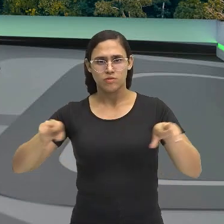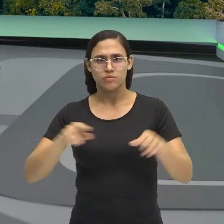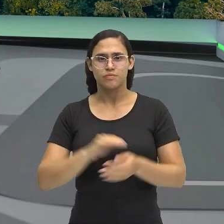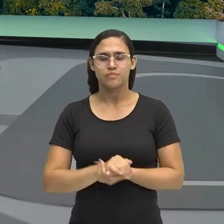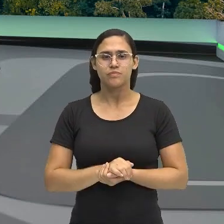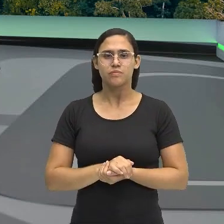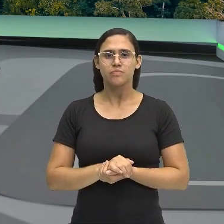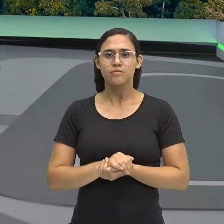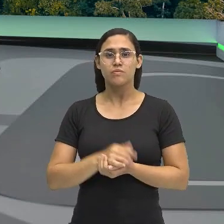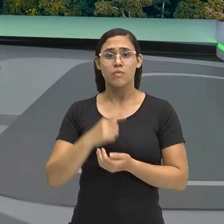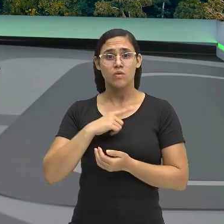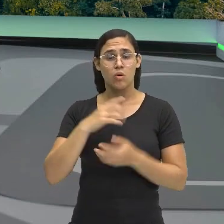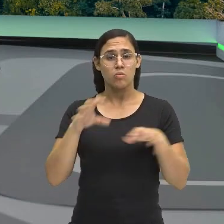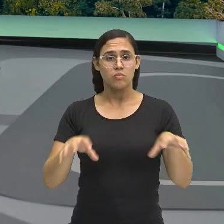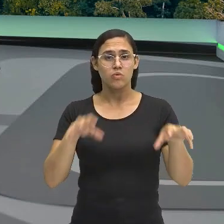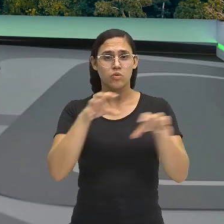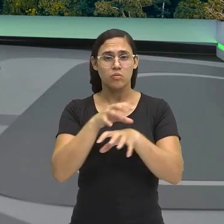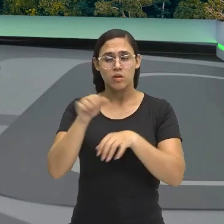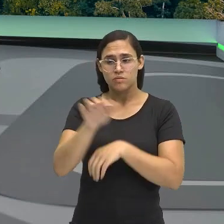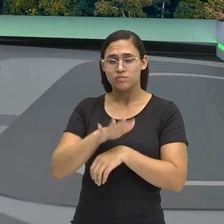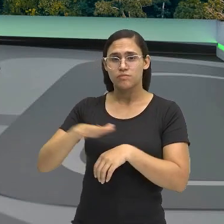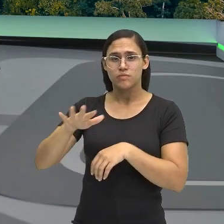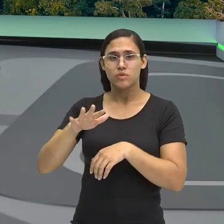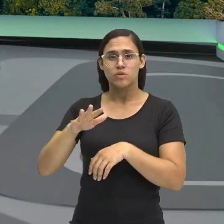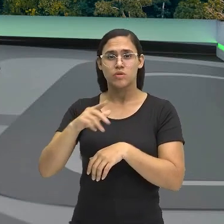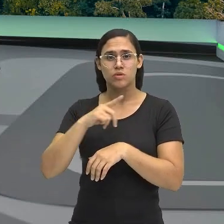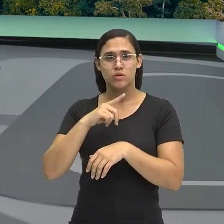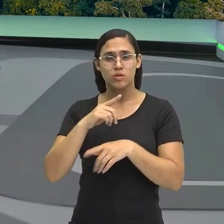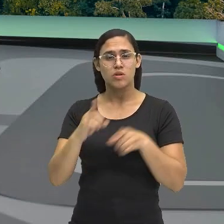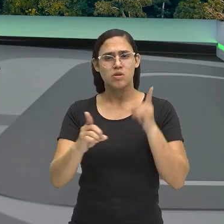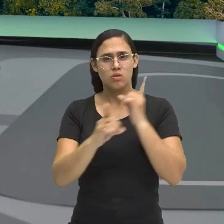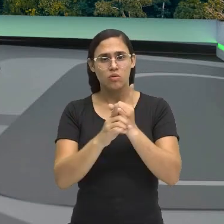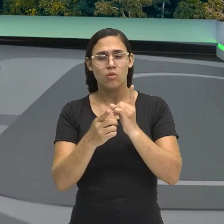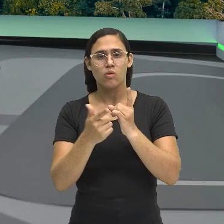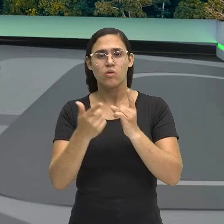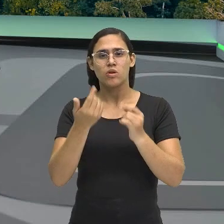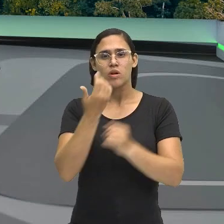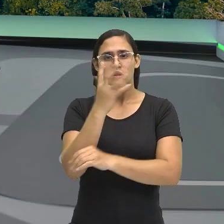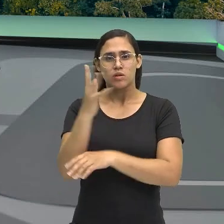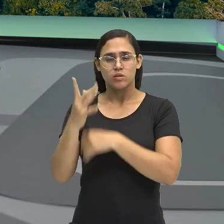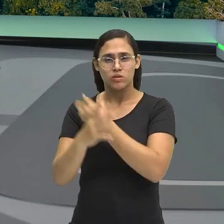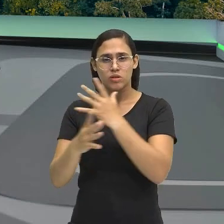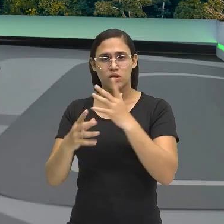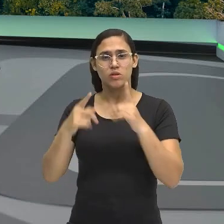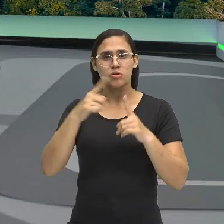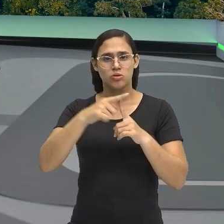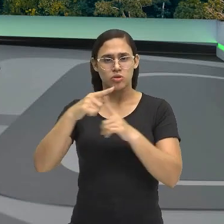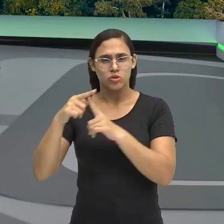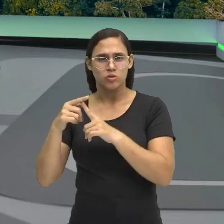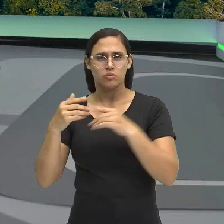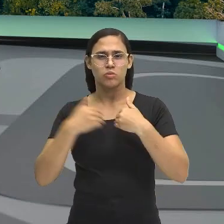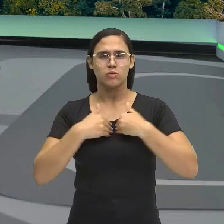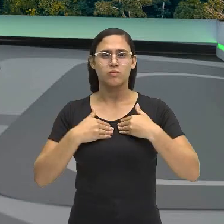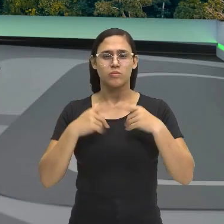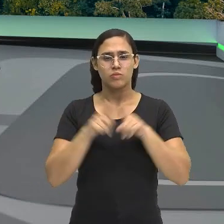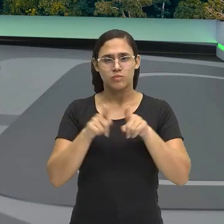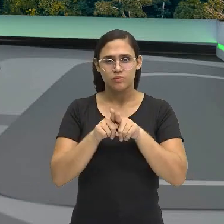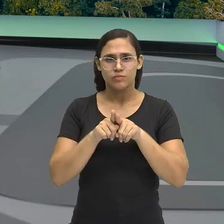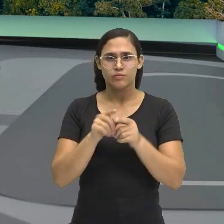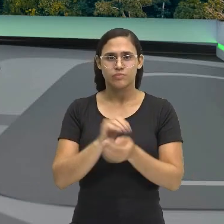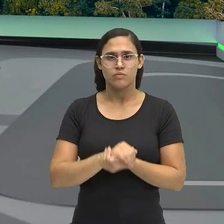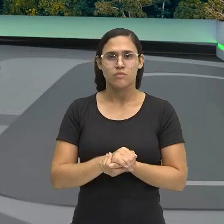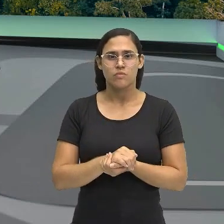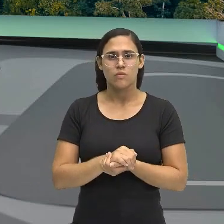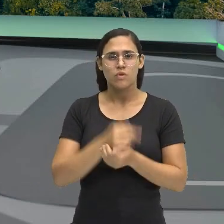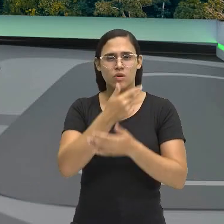tá? Então, bioma é isso, é aquela região que a gente encontra certos tipos de plantas e animais, né? Aquela vegetação ali que a gente